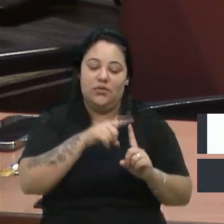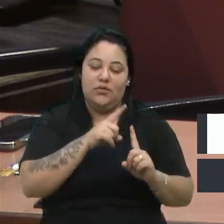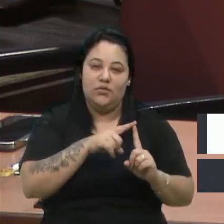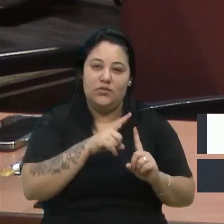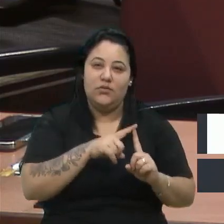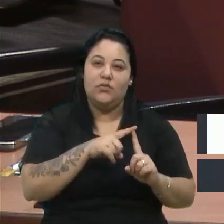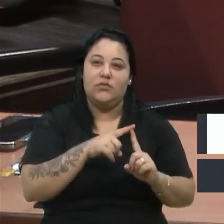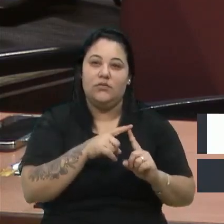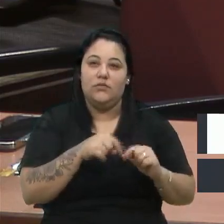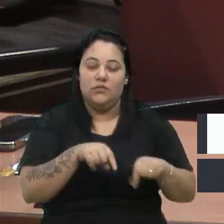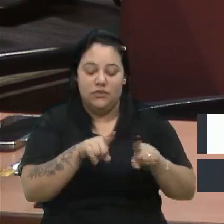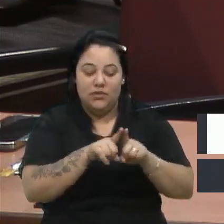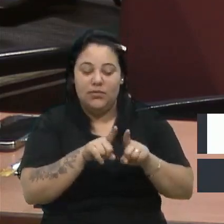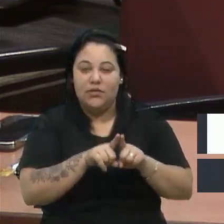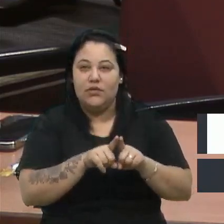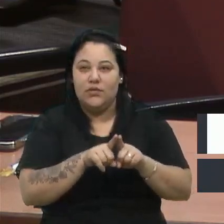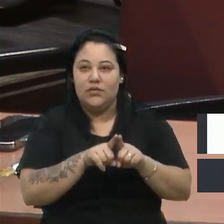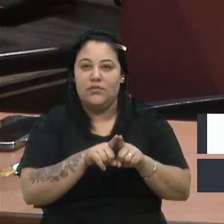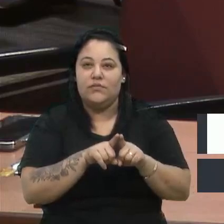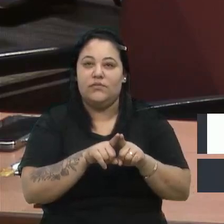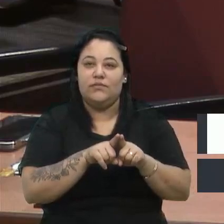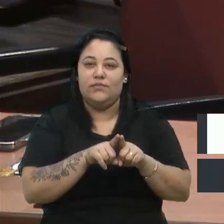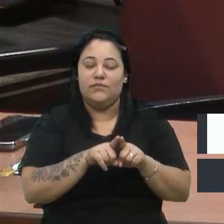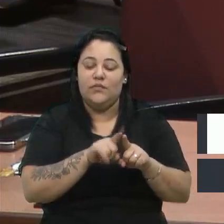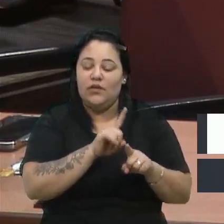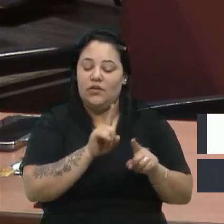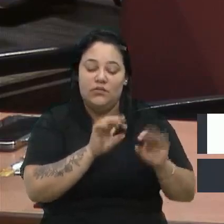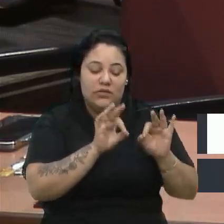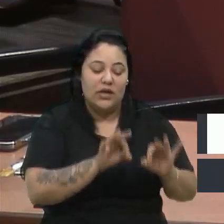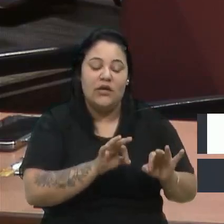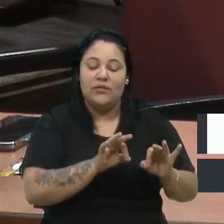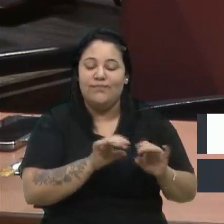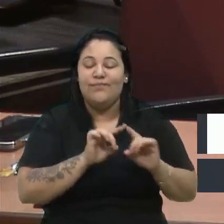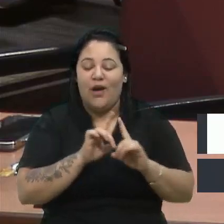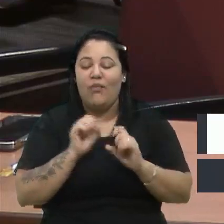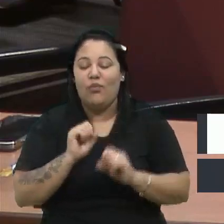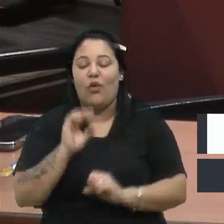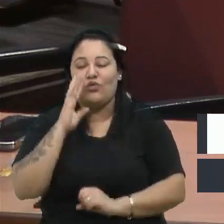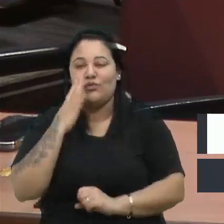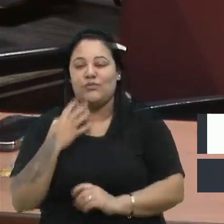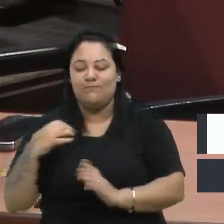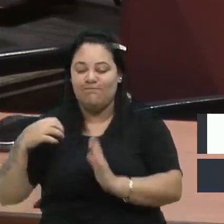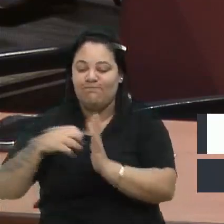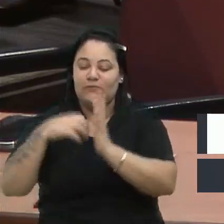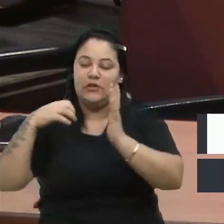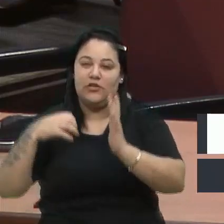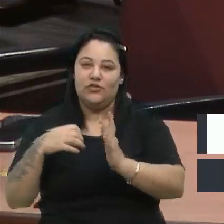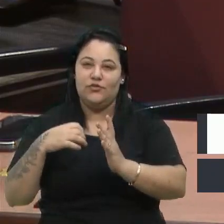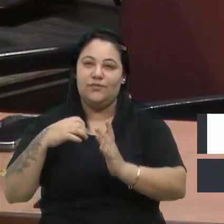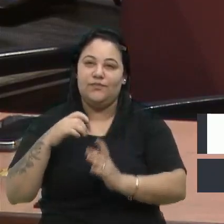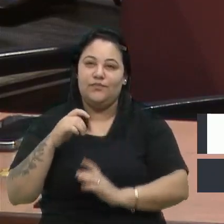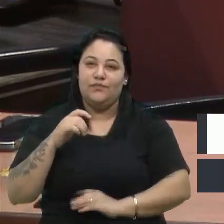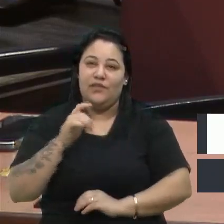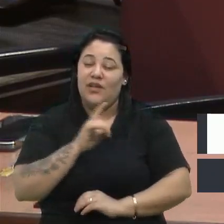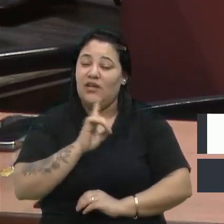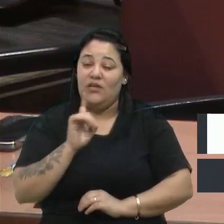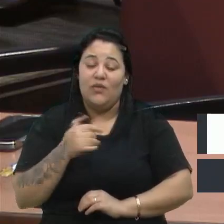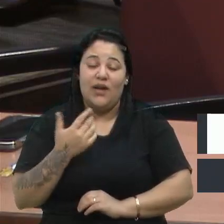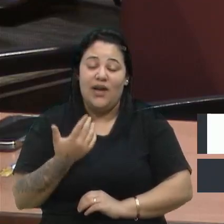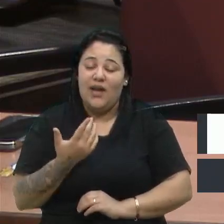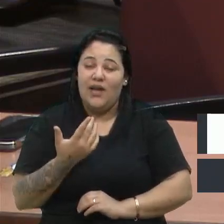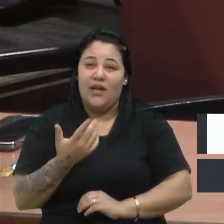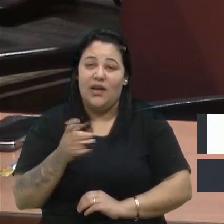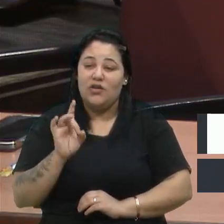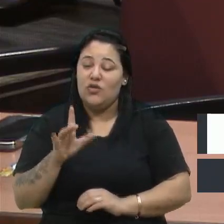não corretas, e pode acabar nisso, e foi o que aconteceu, nem era numa situação, era